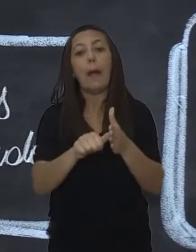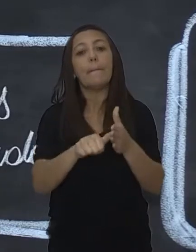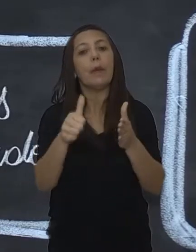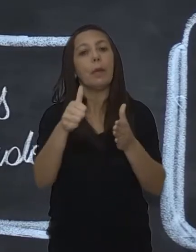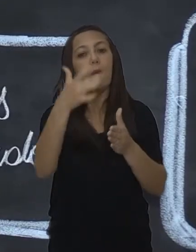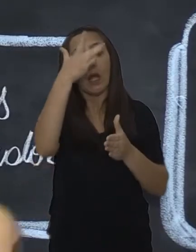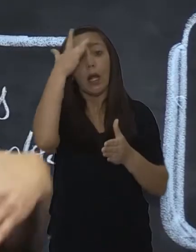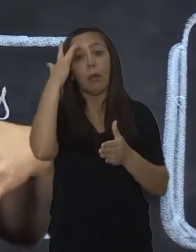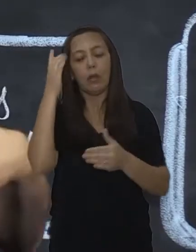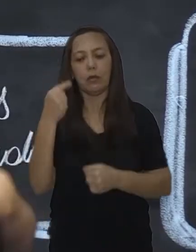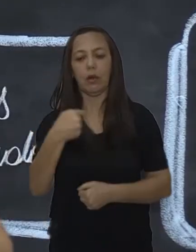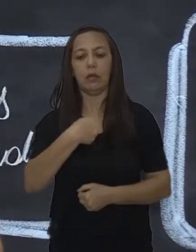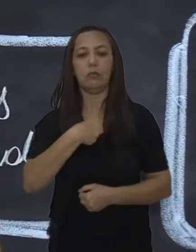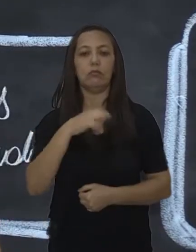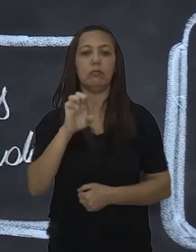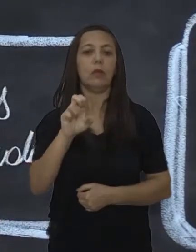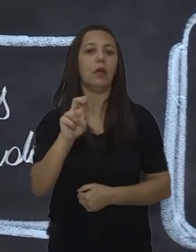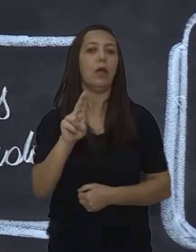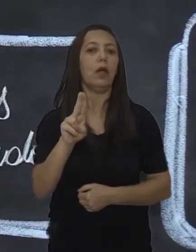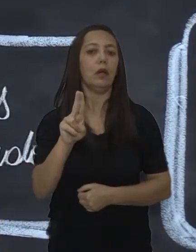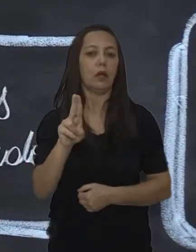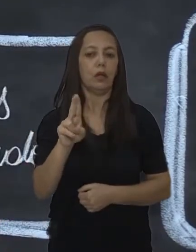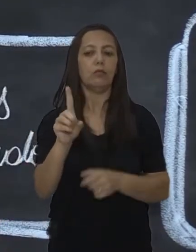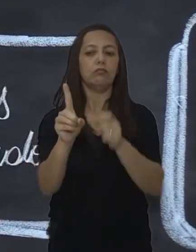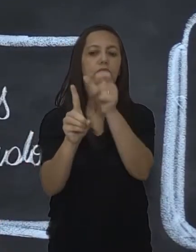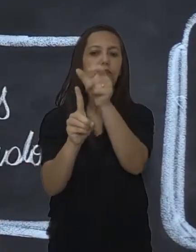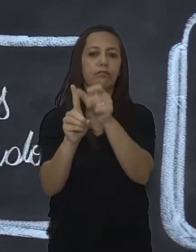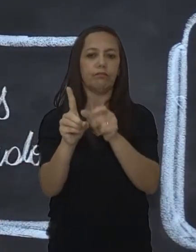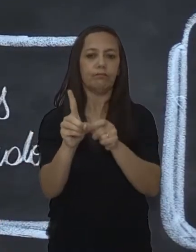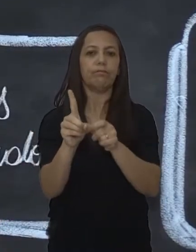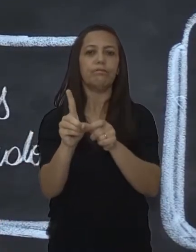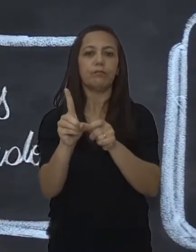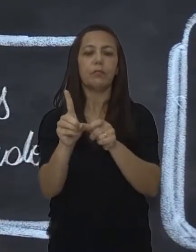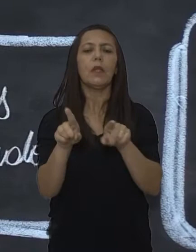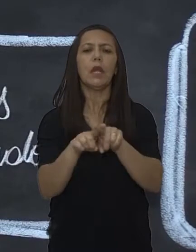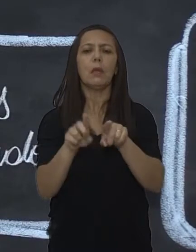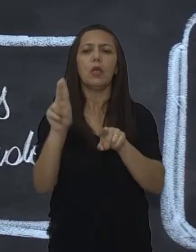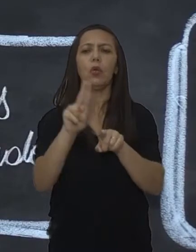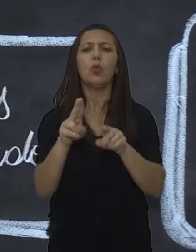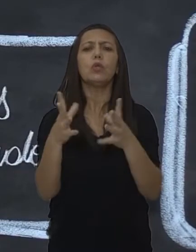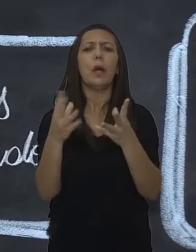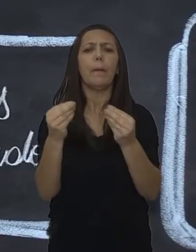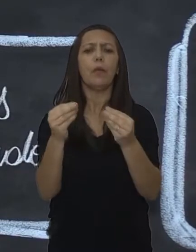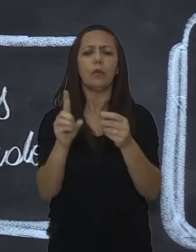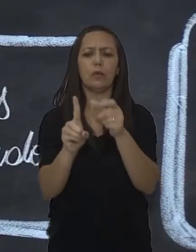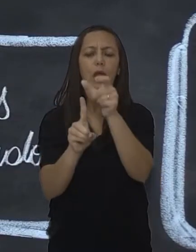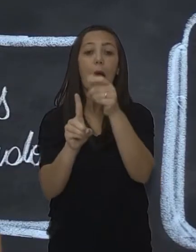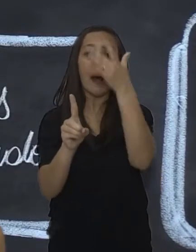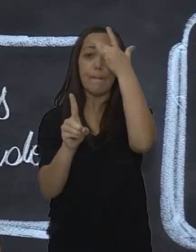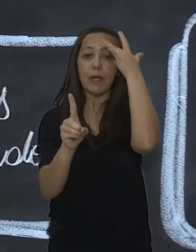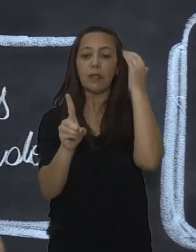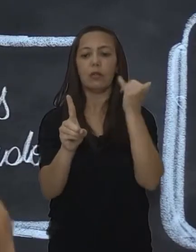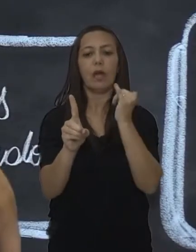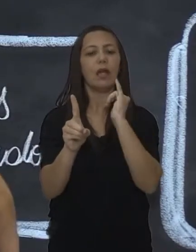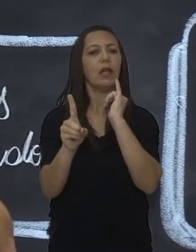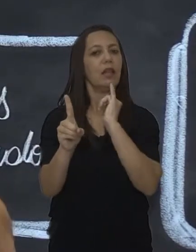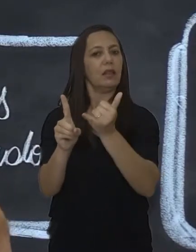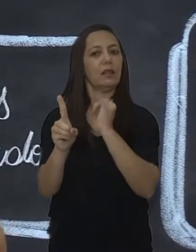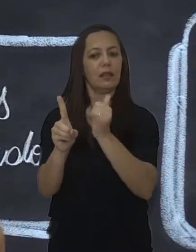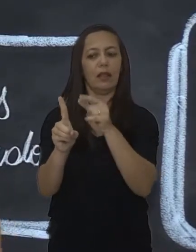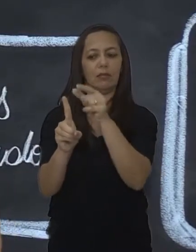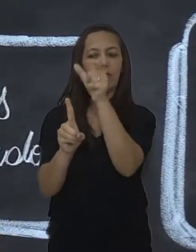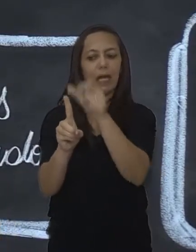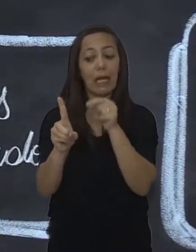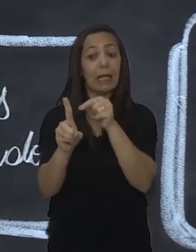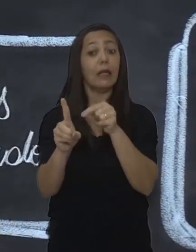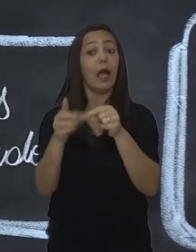foco narrativo do narrador personagem. Esse nome também é muito utilizado, narrador personagem, significa que o personagem participa da